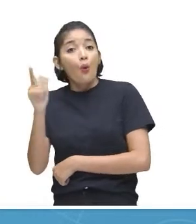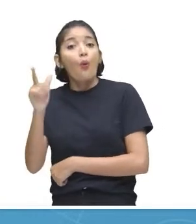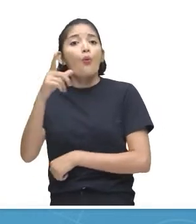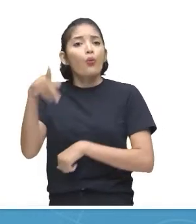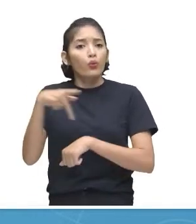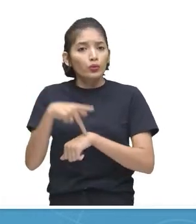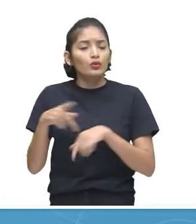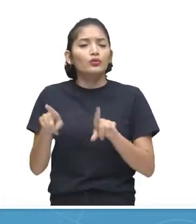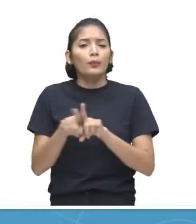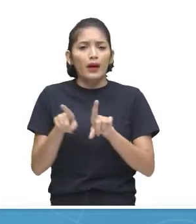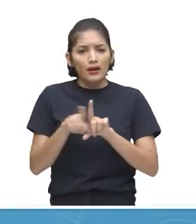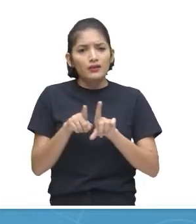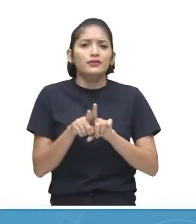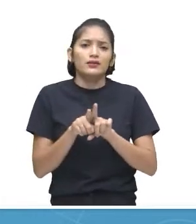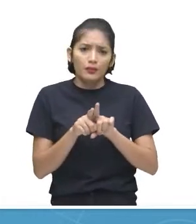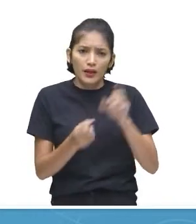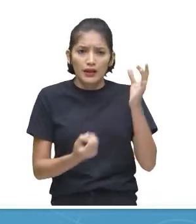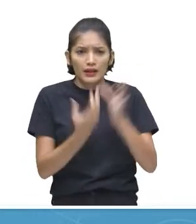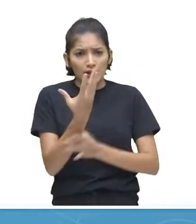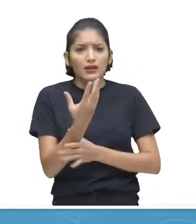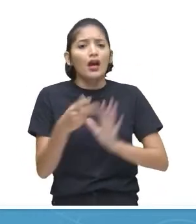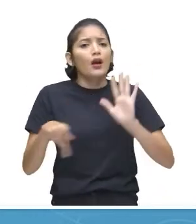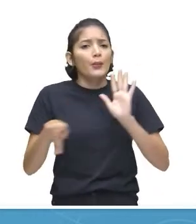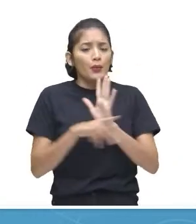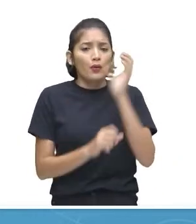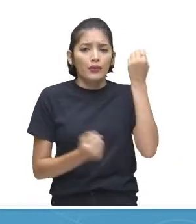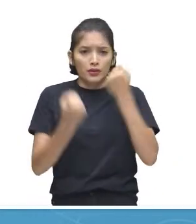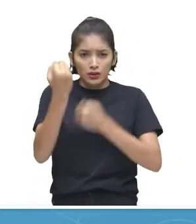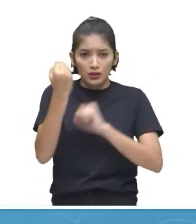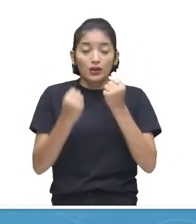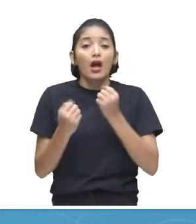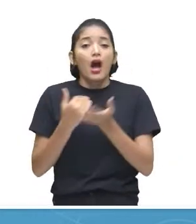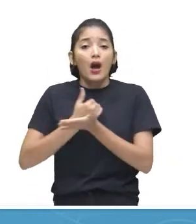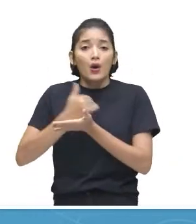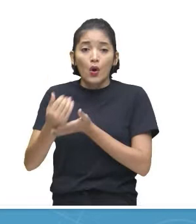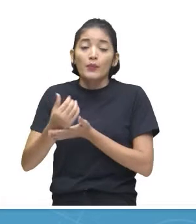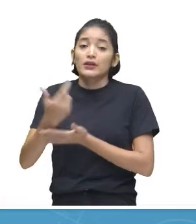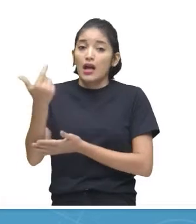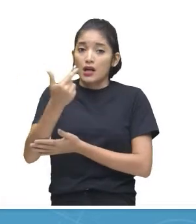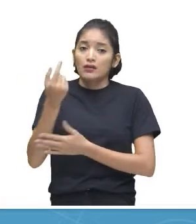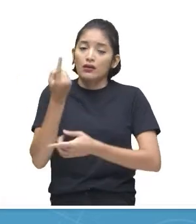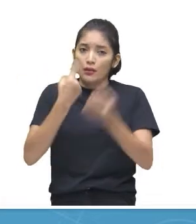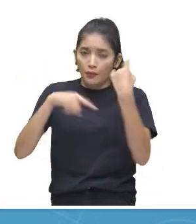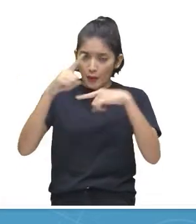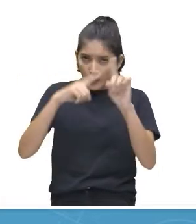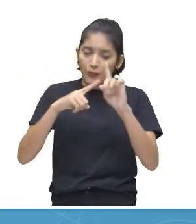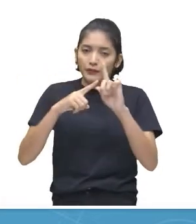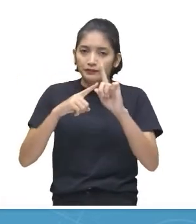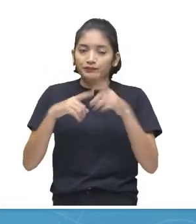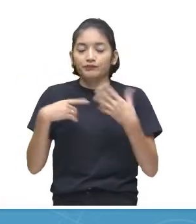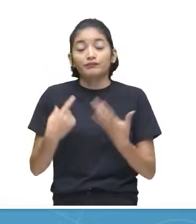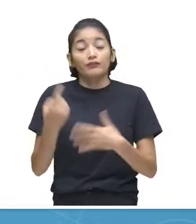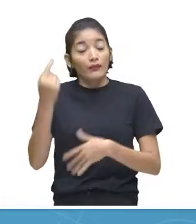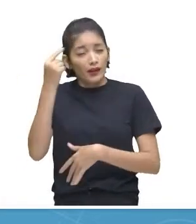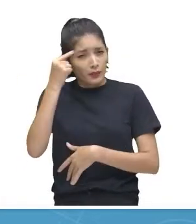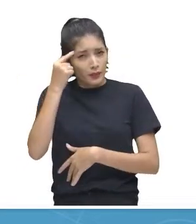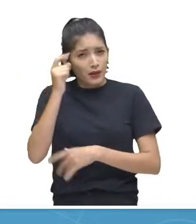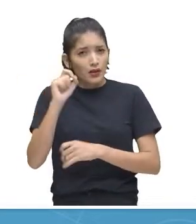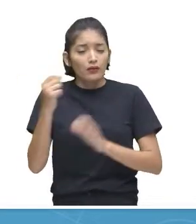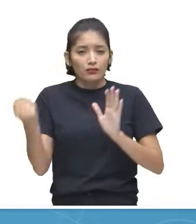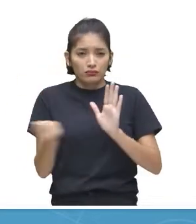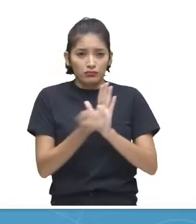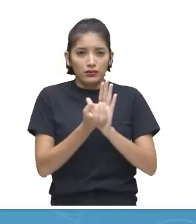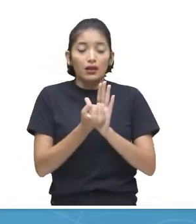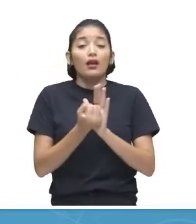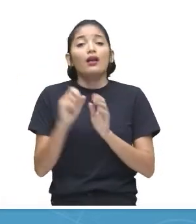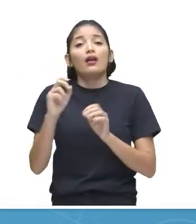formação, né, das suas próprias indústrias, que vai começar também a Segunda Revolução Industrial. O que a gente tem que marcar bem aí, durante a